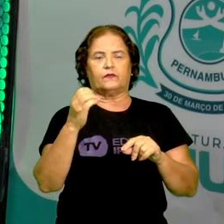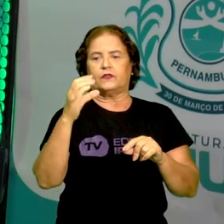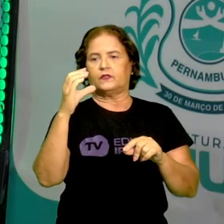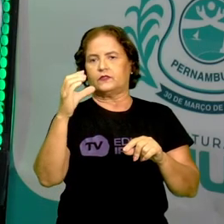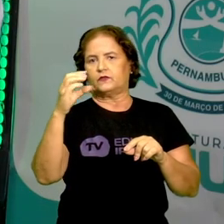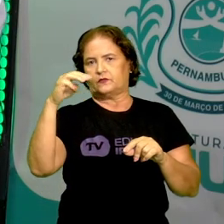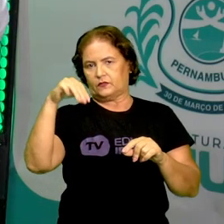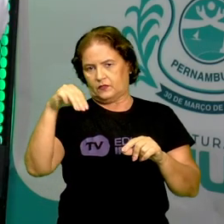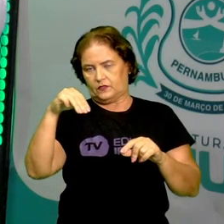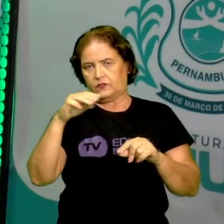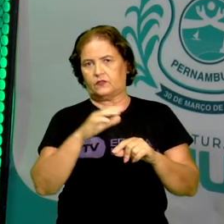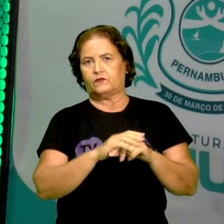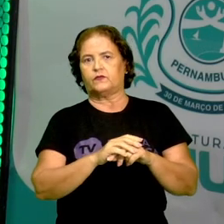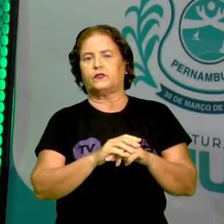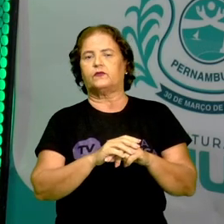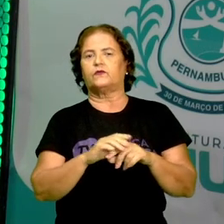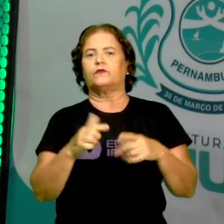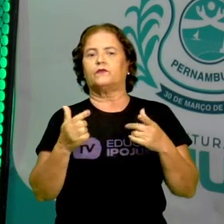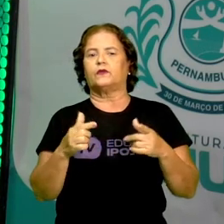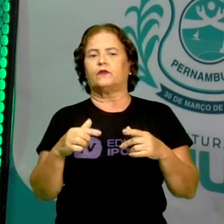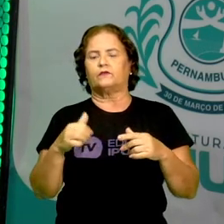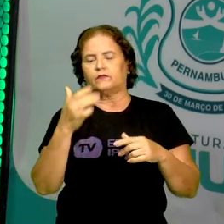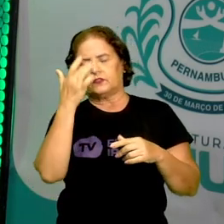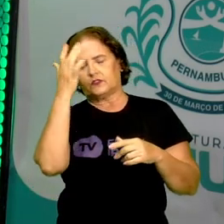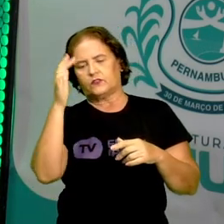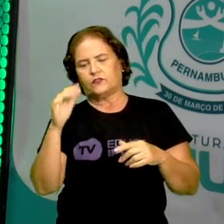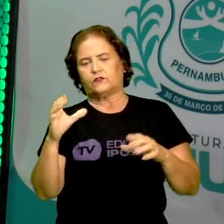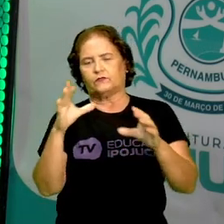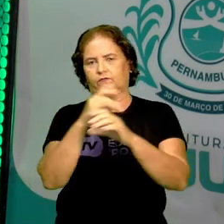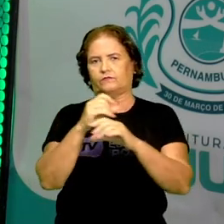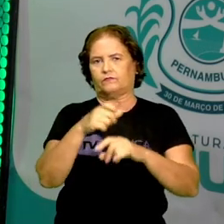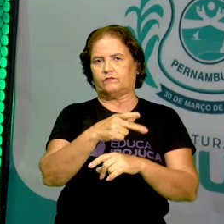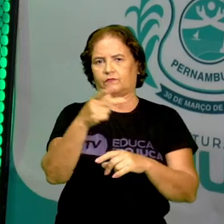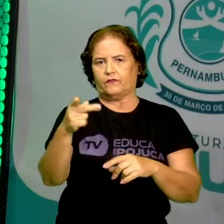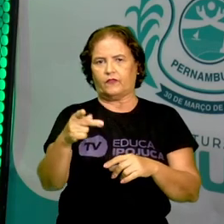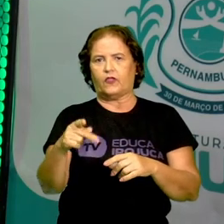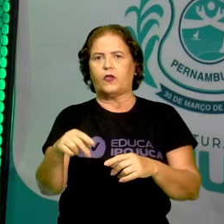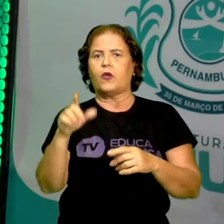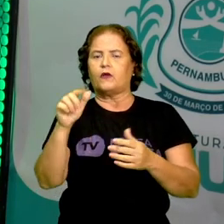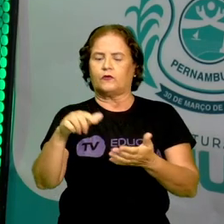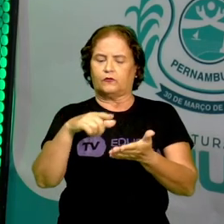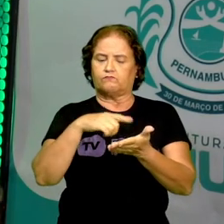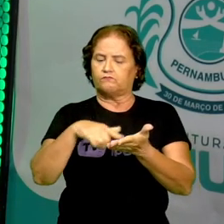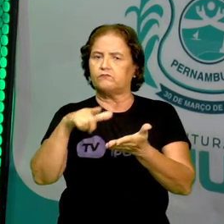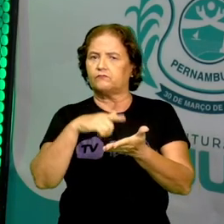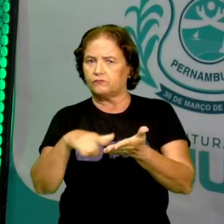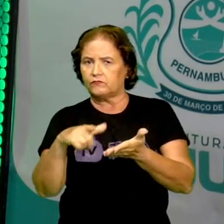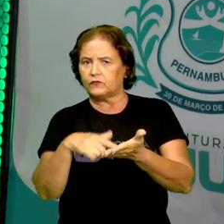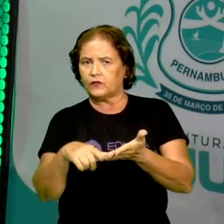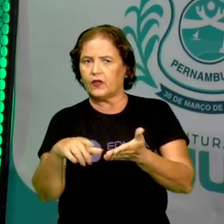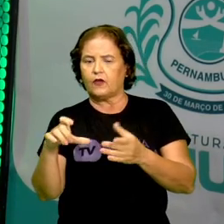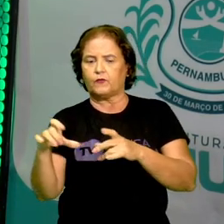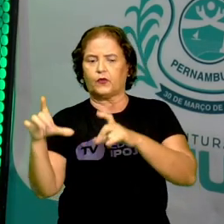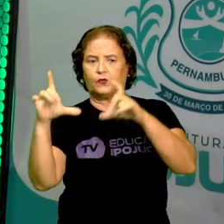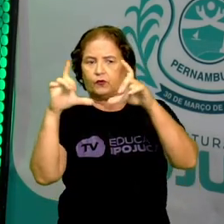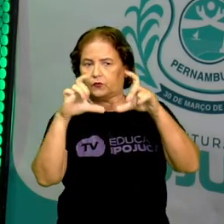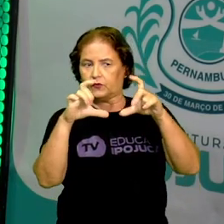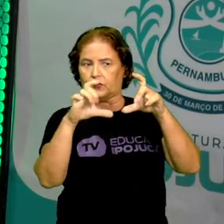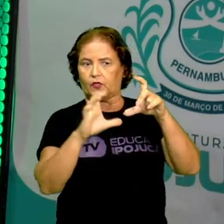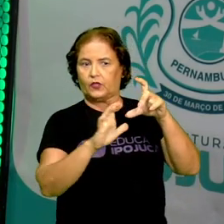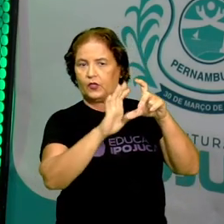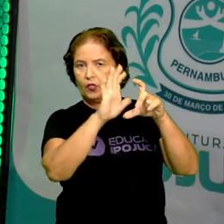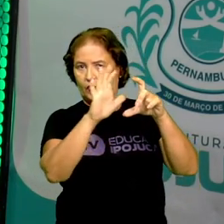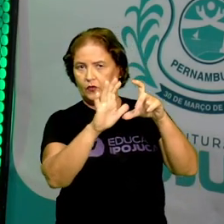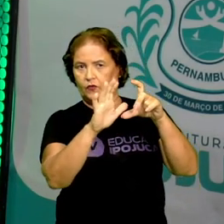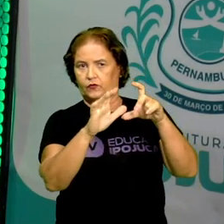já coloquei métodos para facilitar o seu cálculo. Pegue agora o seu celular, enquadre ali no QR Code e